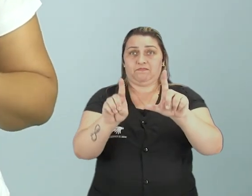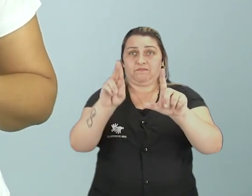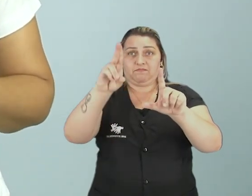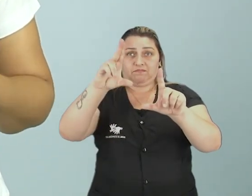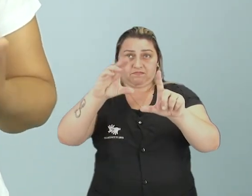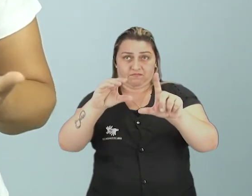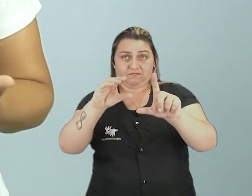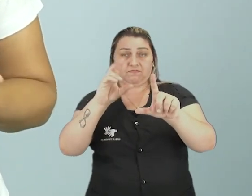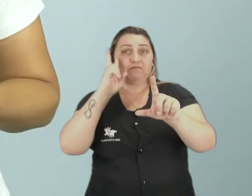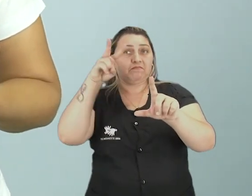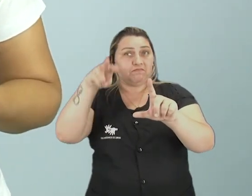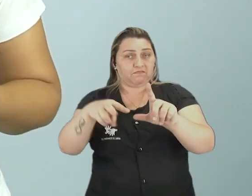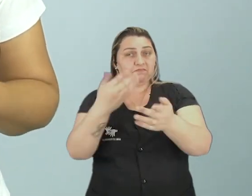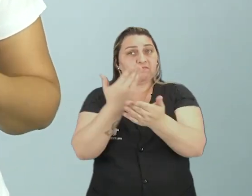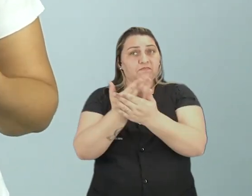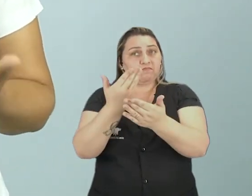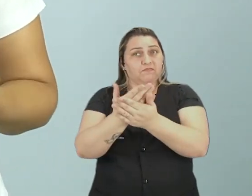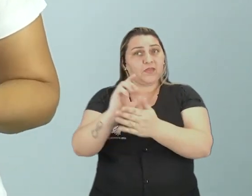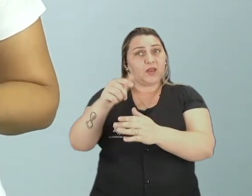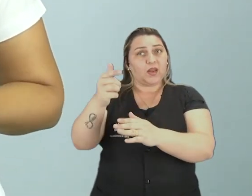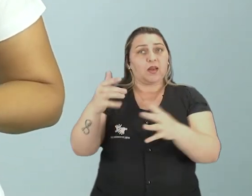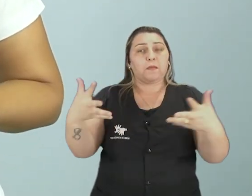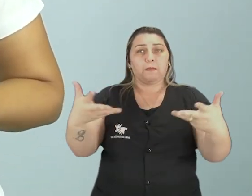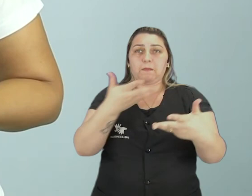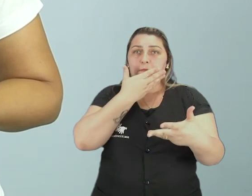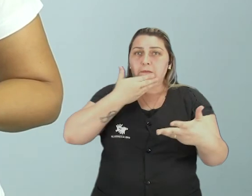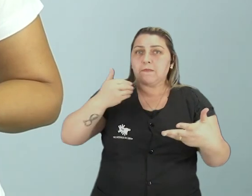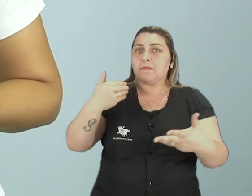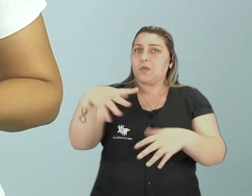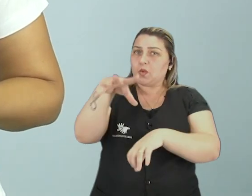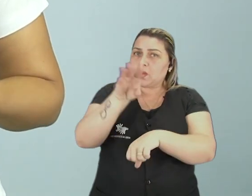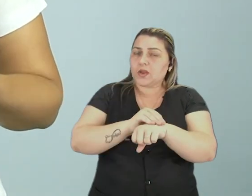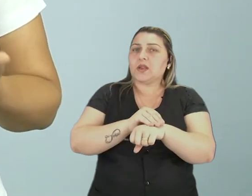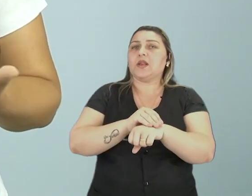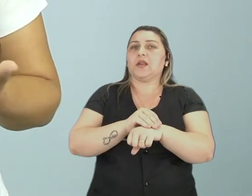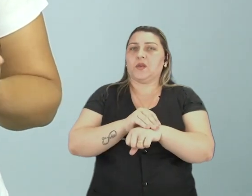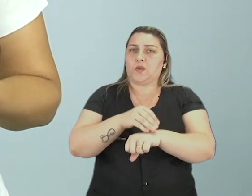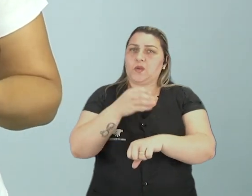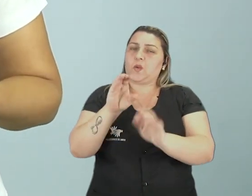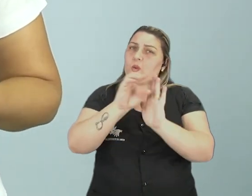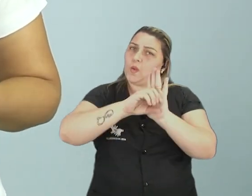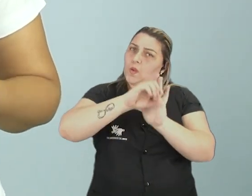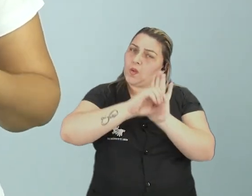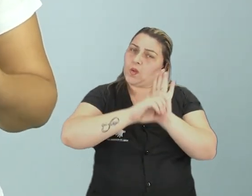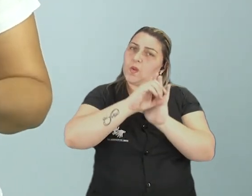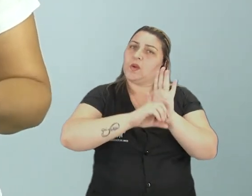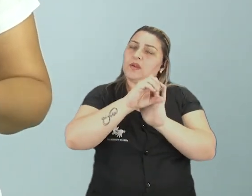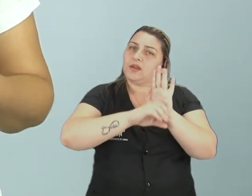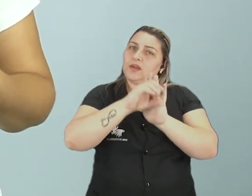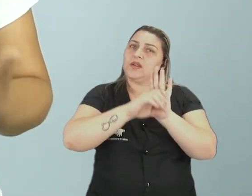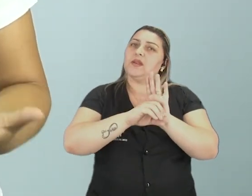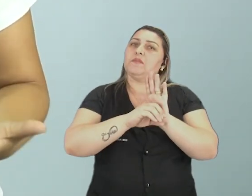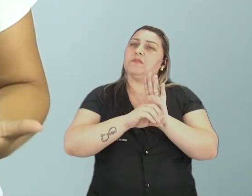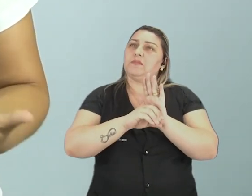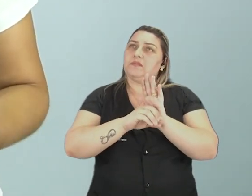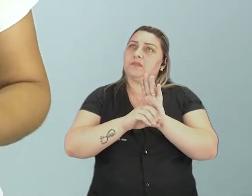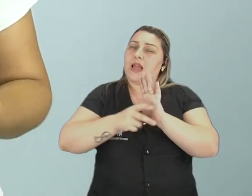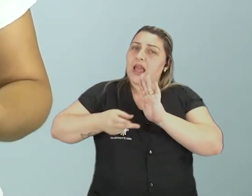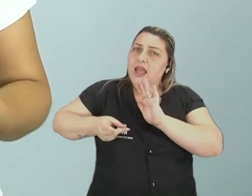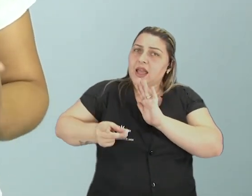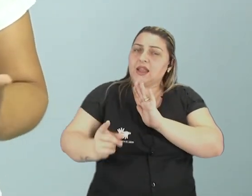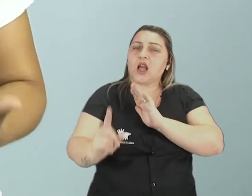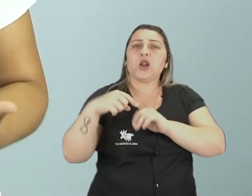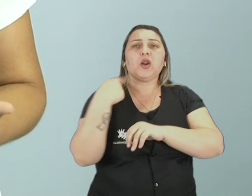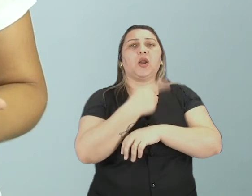acessar a plataforma Eduque, tá? Para aprimorar os seus conhecimentos. Esse conteúdo é um conteúdo para a vida toda e que